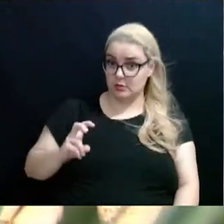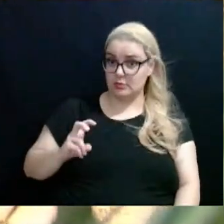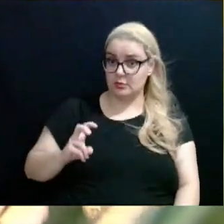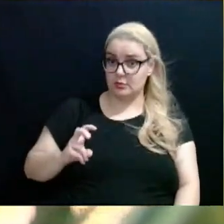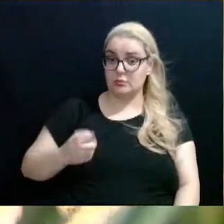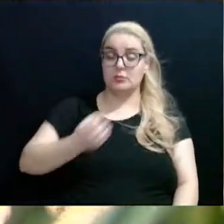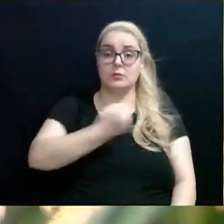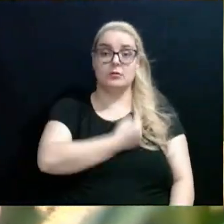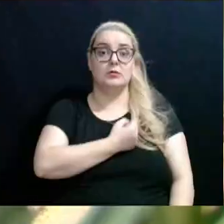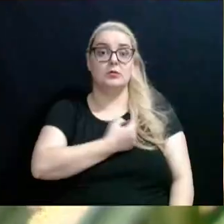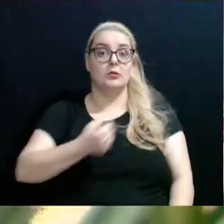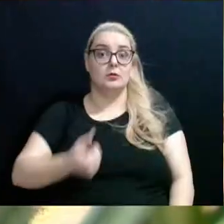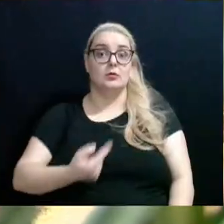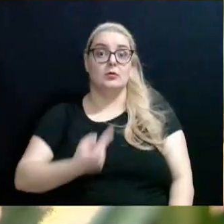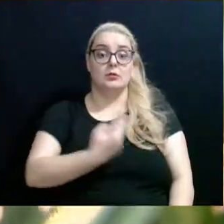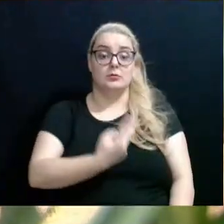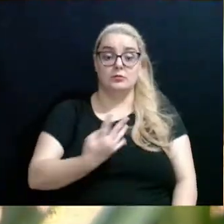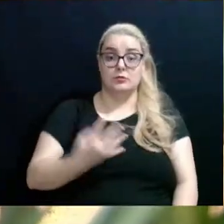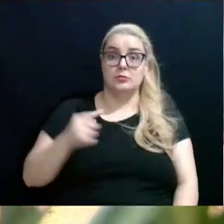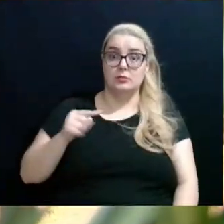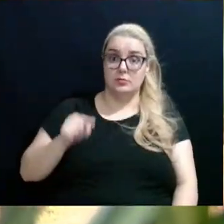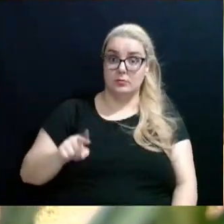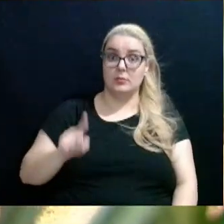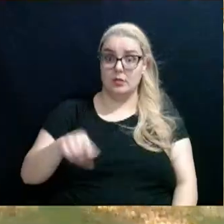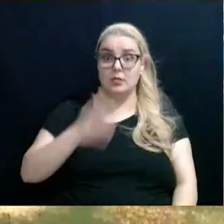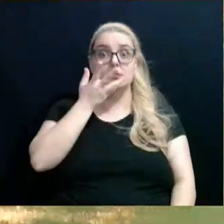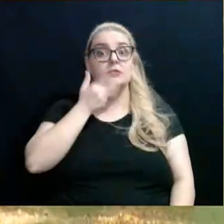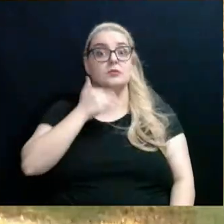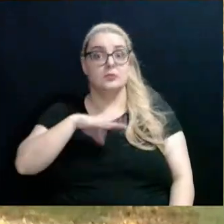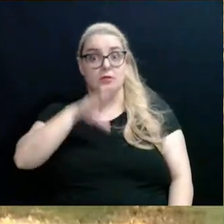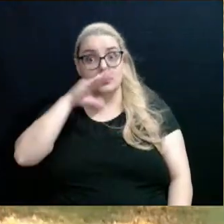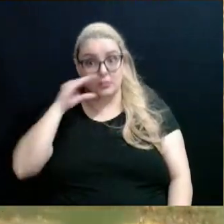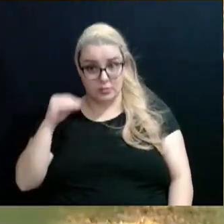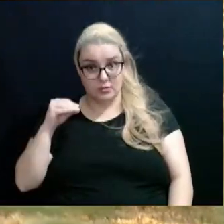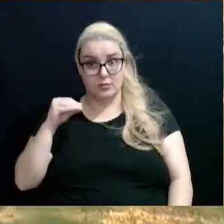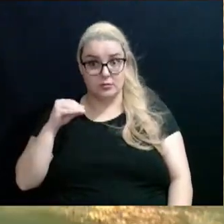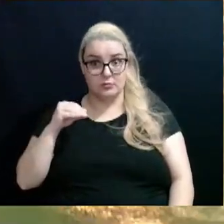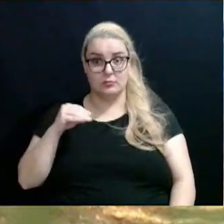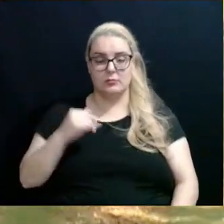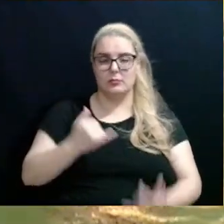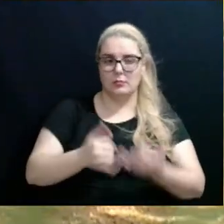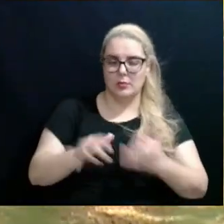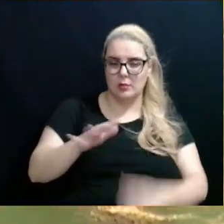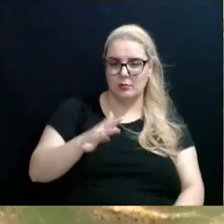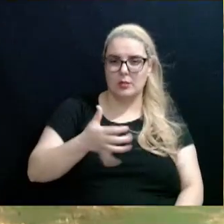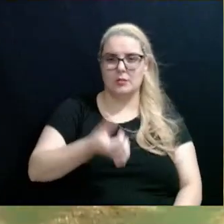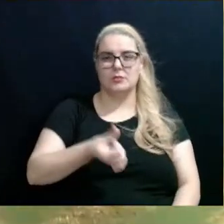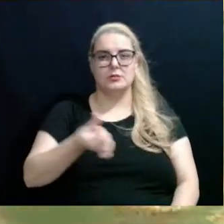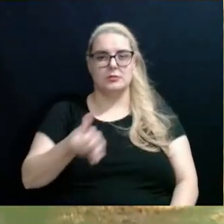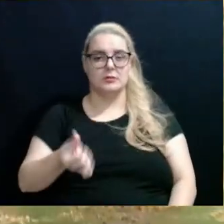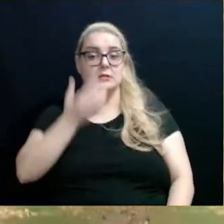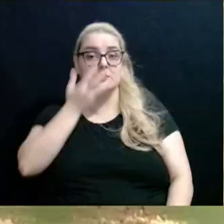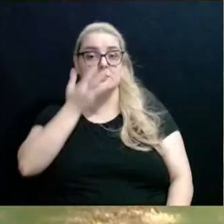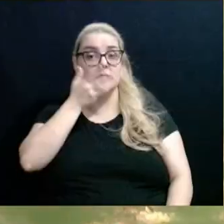quase 24 mil são de crianças e adolescentes, uma média de 66 crianças desaparecidas por dia